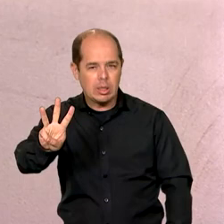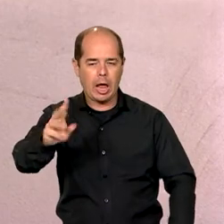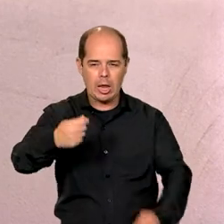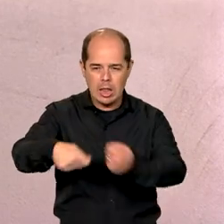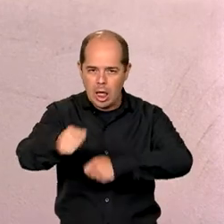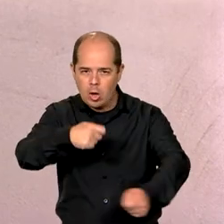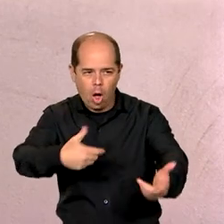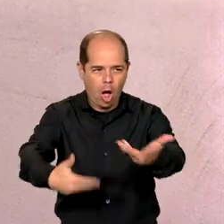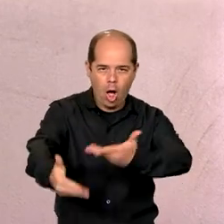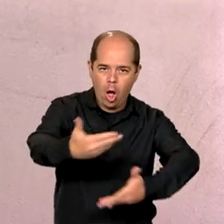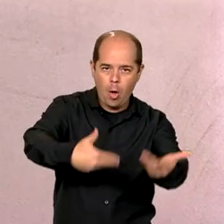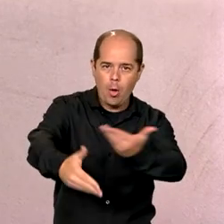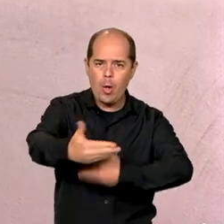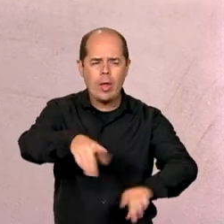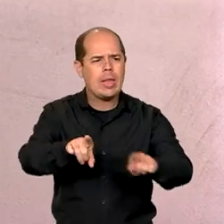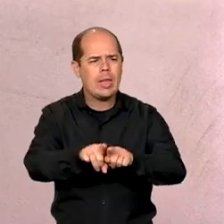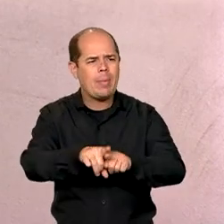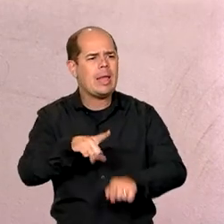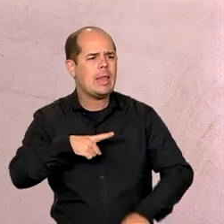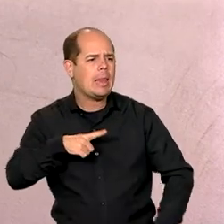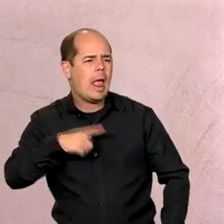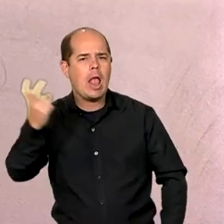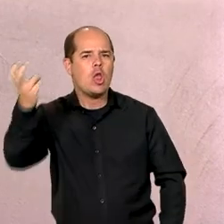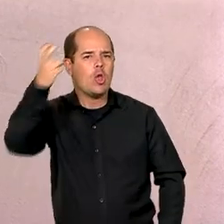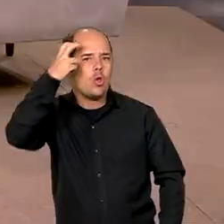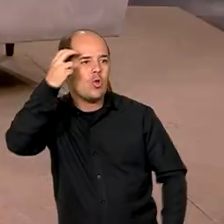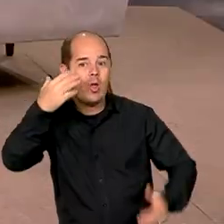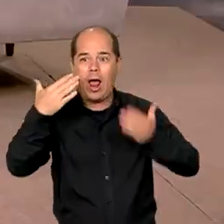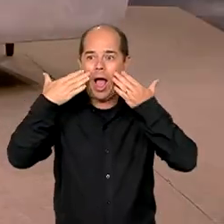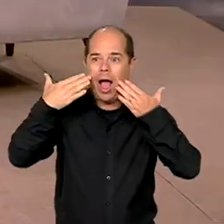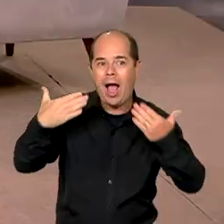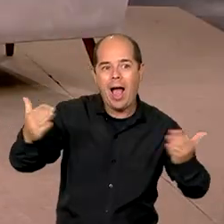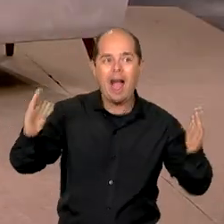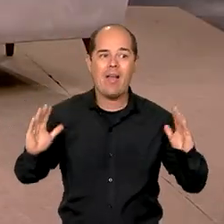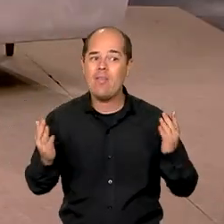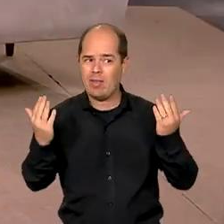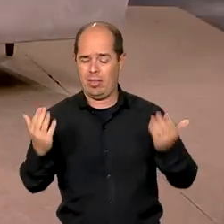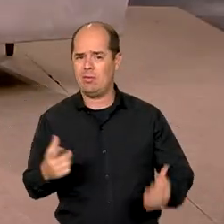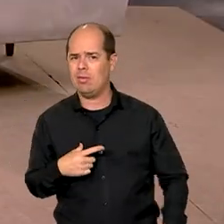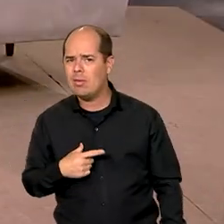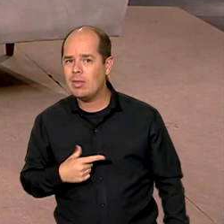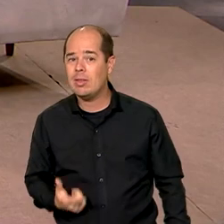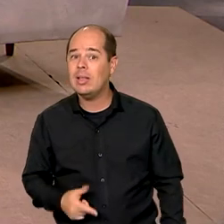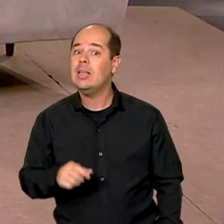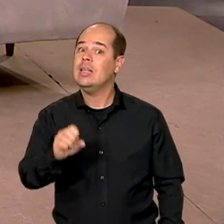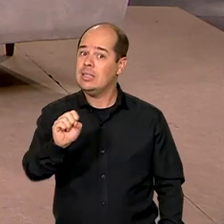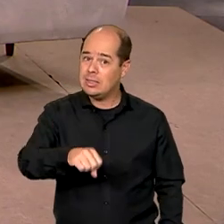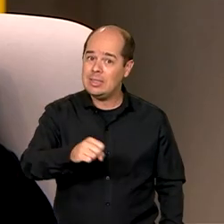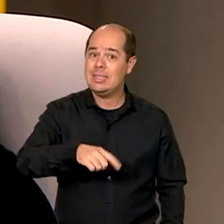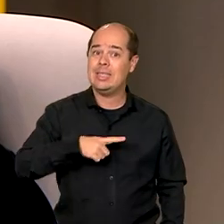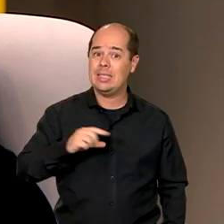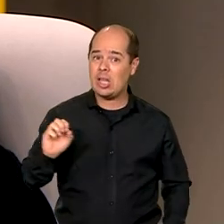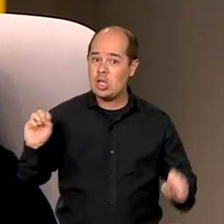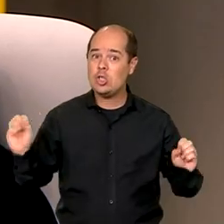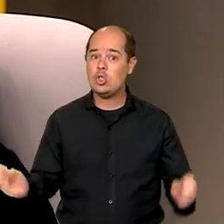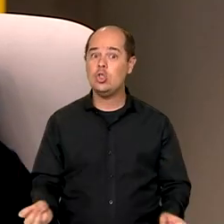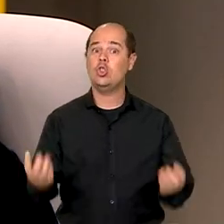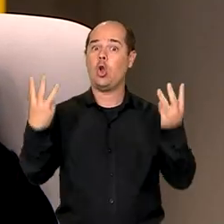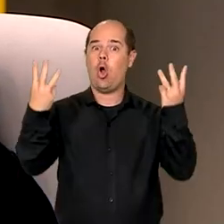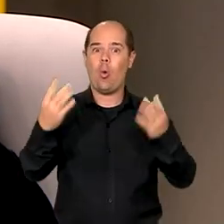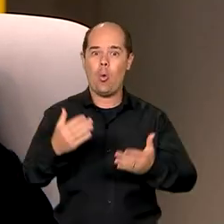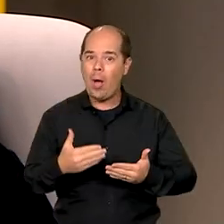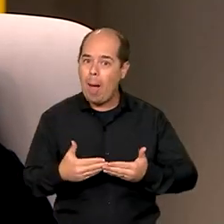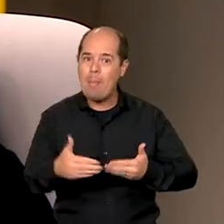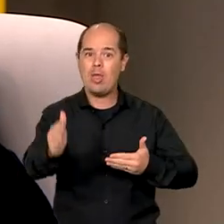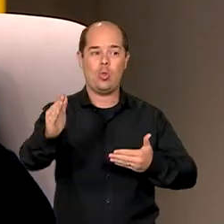tem programação cultural e gratuita. Eu gostaria que o senhor comentasse, por favor, isso para a gente. Nós vamos ter um show de abertura e um show de encerramento,